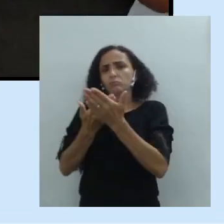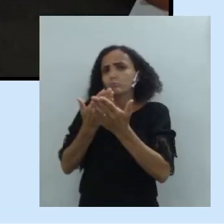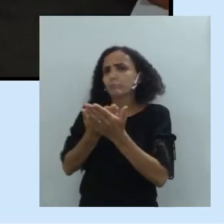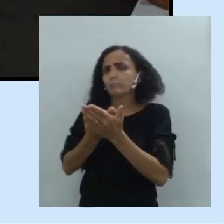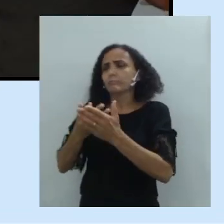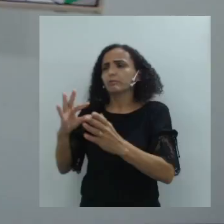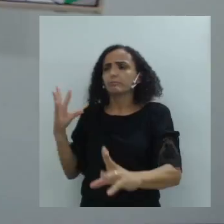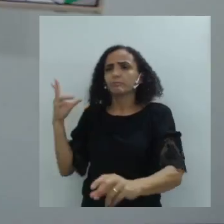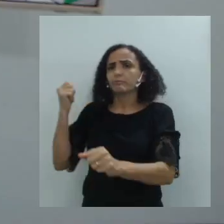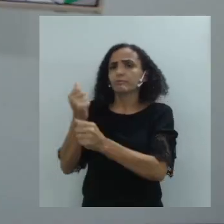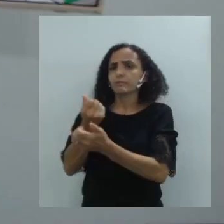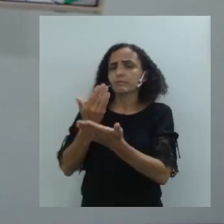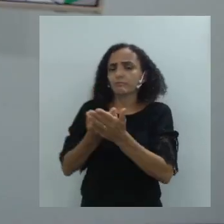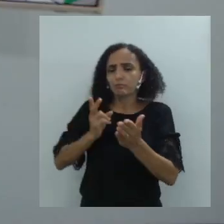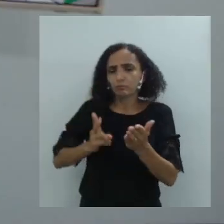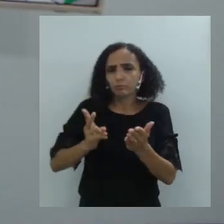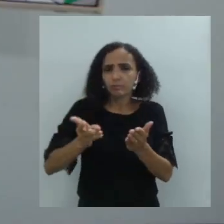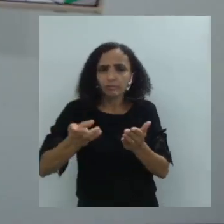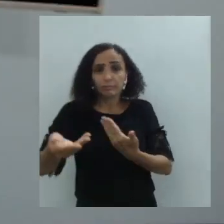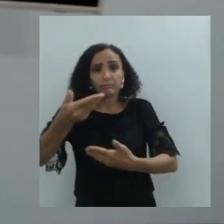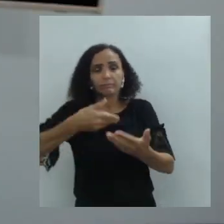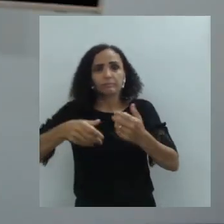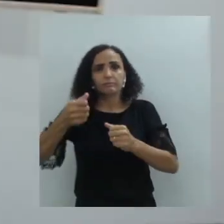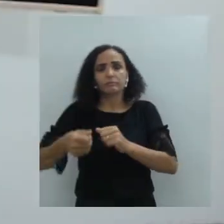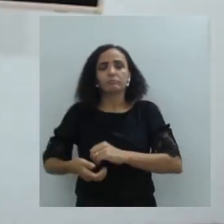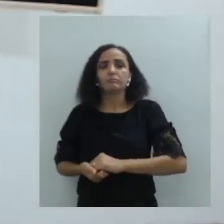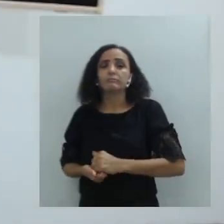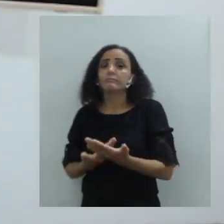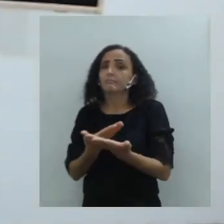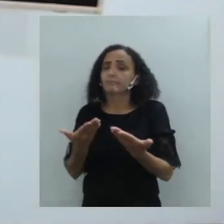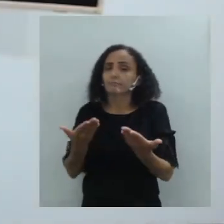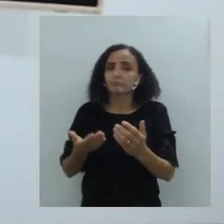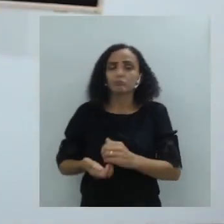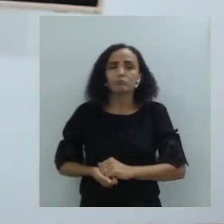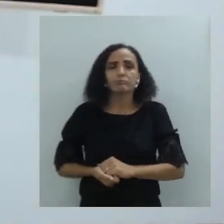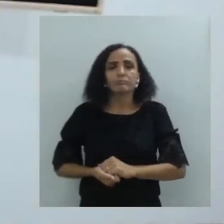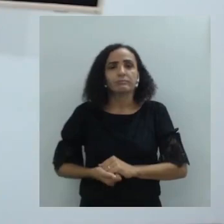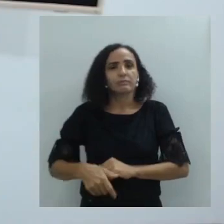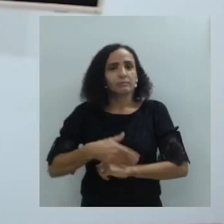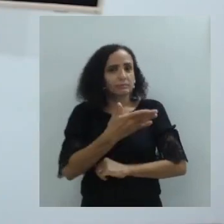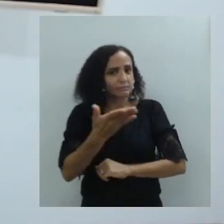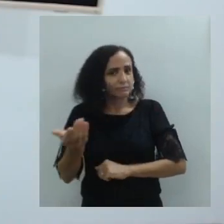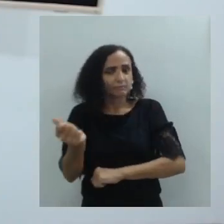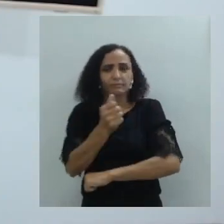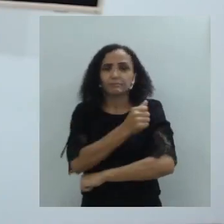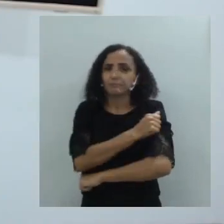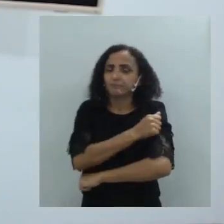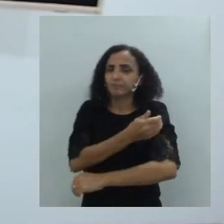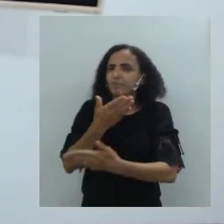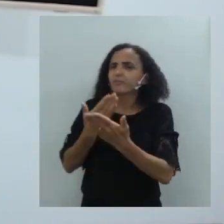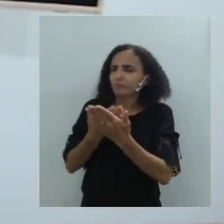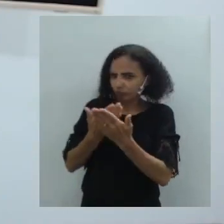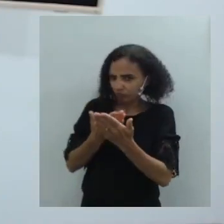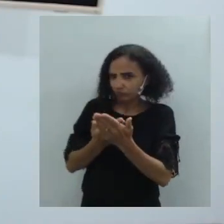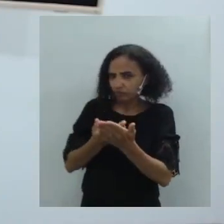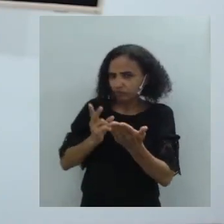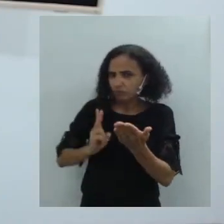se socializar com as pessoas, tá certo? Vamos lá. Isso aí, estudante. Estudem,